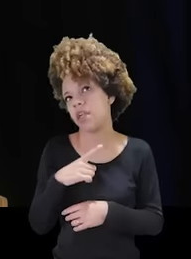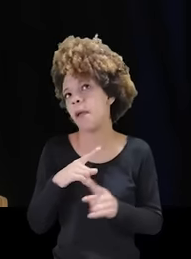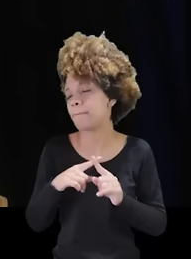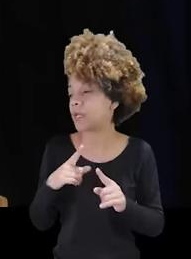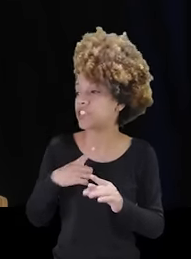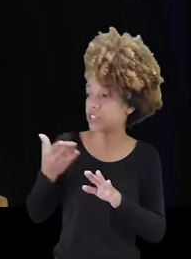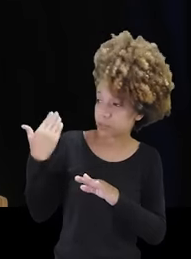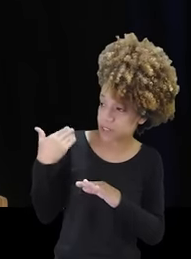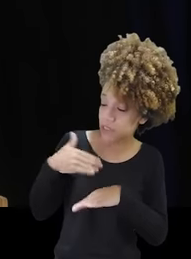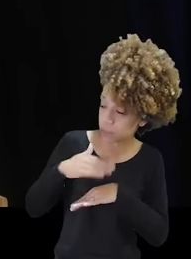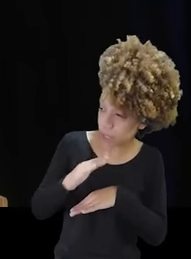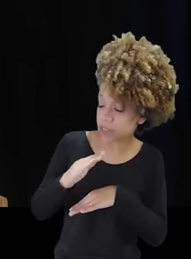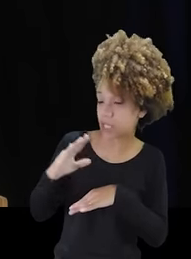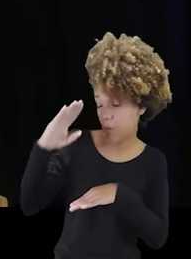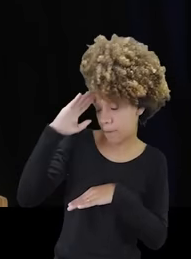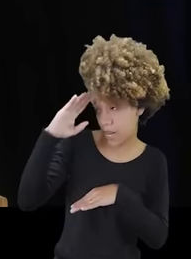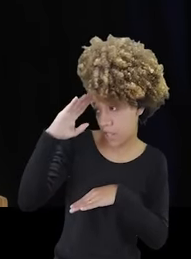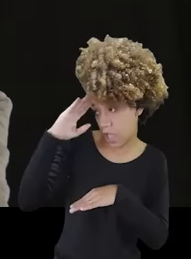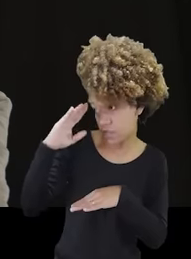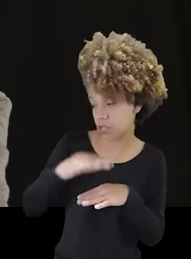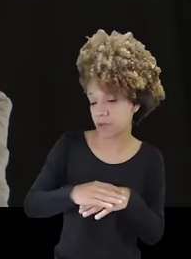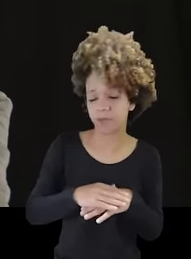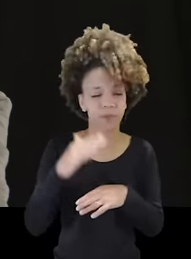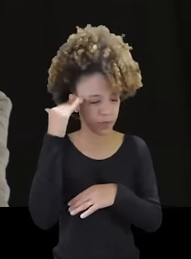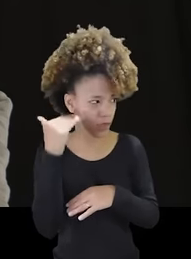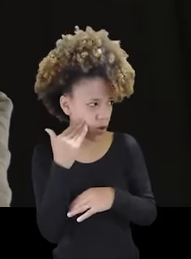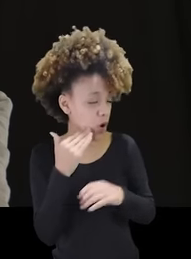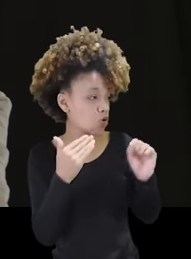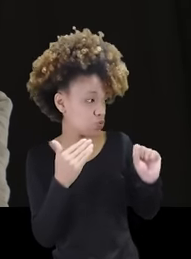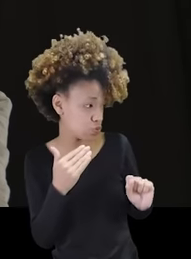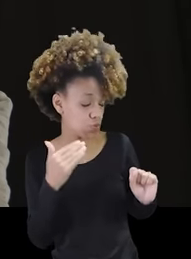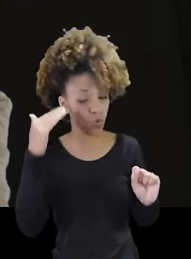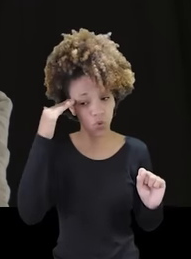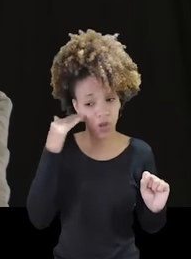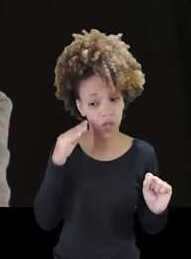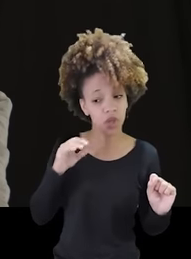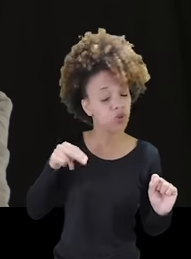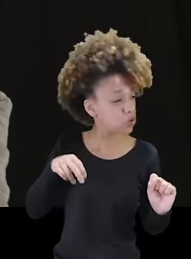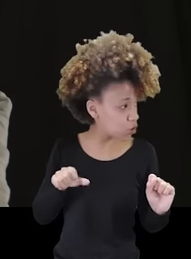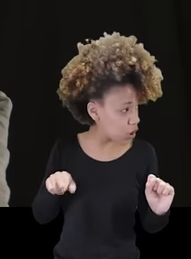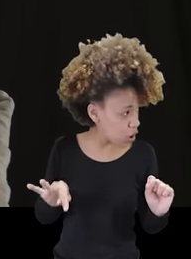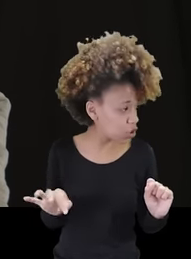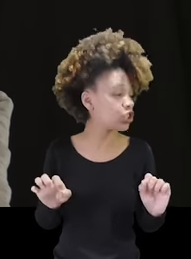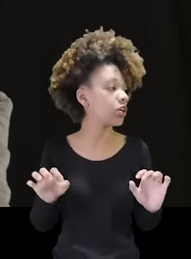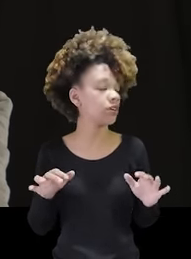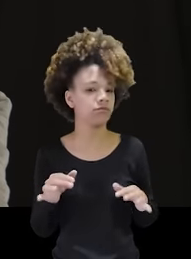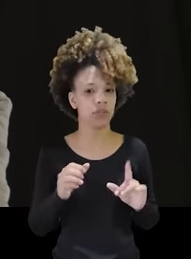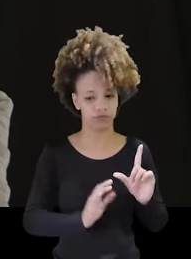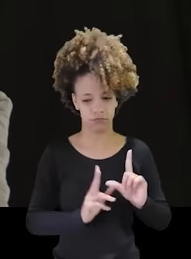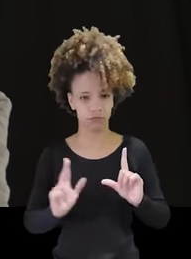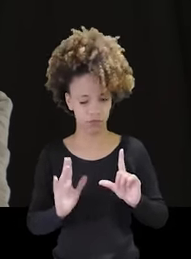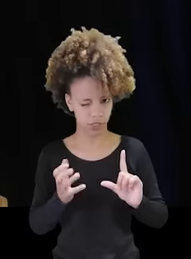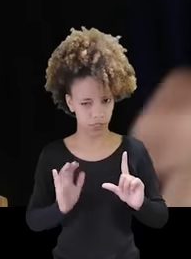tinha muito mais os militares lá na Coreia do Sul só para explicar guerra das coragem as Coreia do Sul e Coreia do Norte a gente vai falar dessa parte se quiser passar na